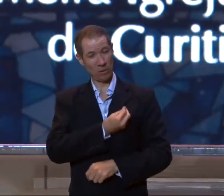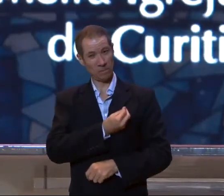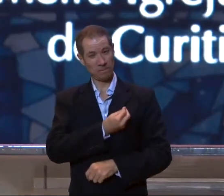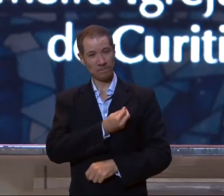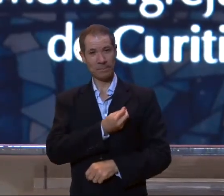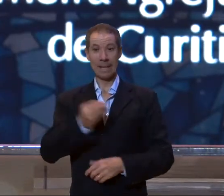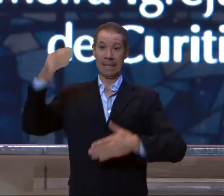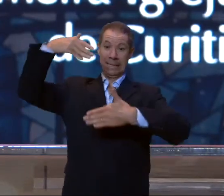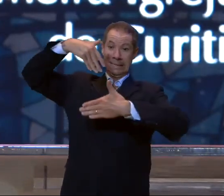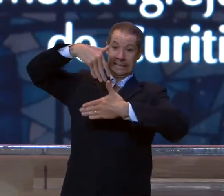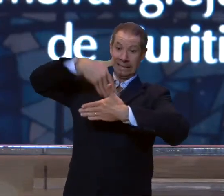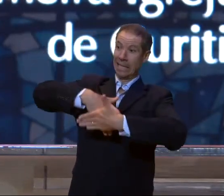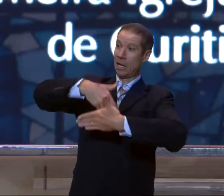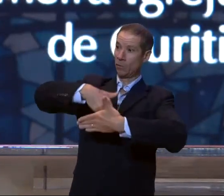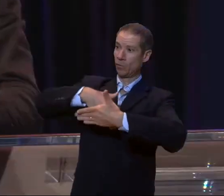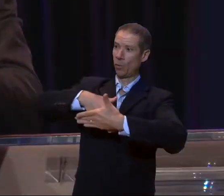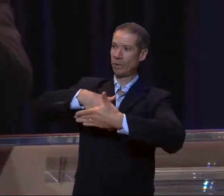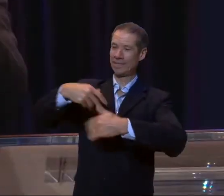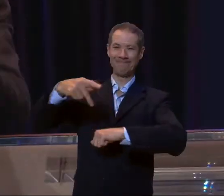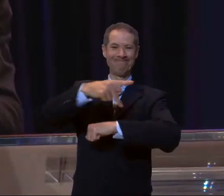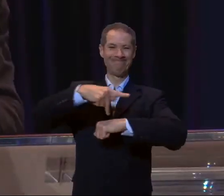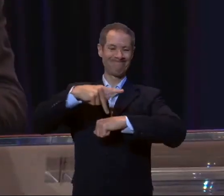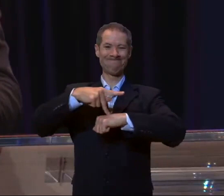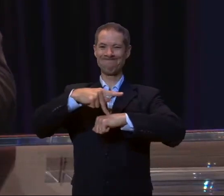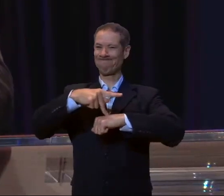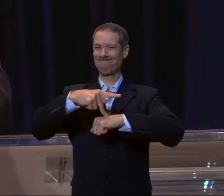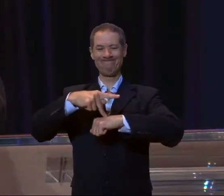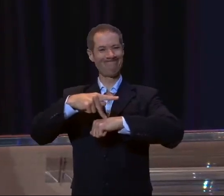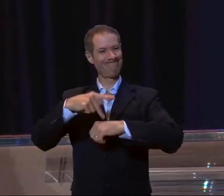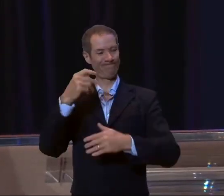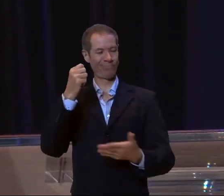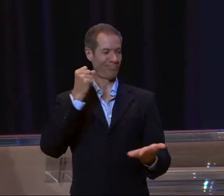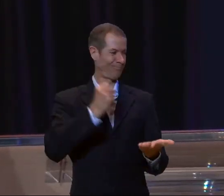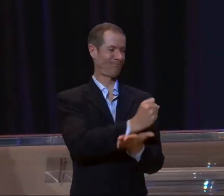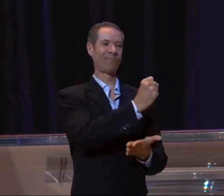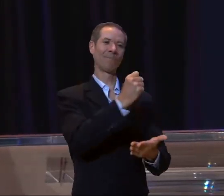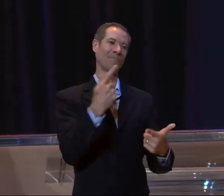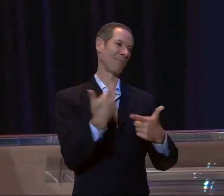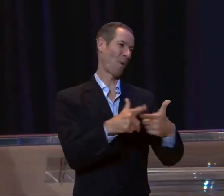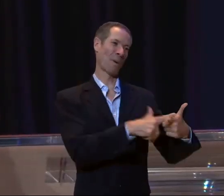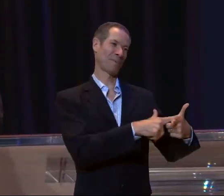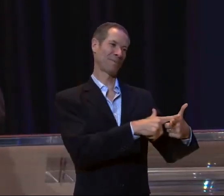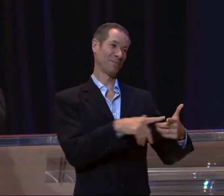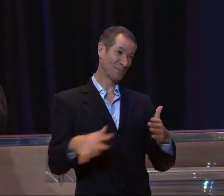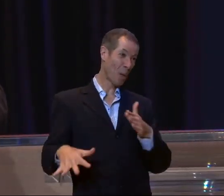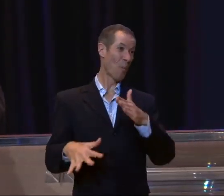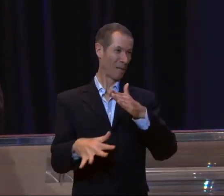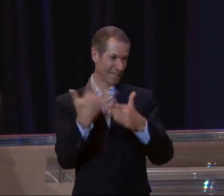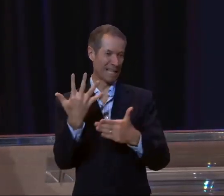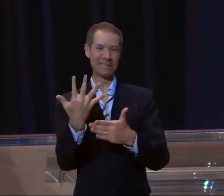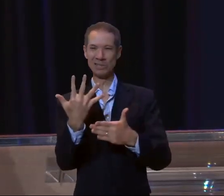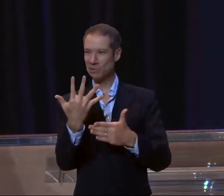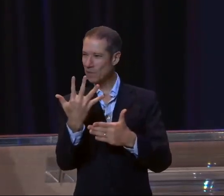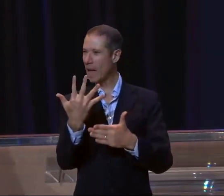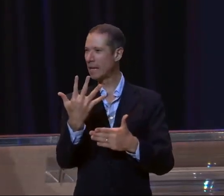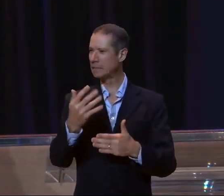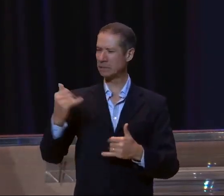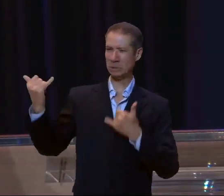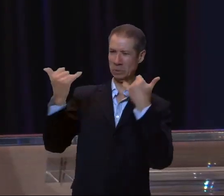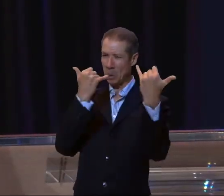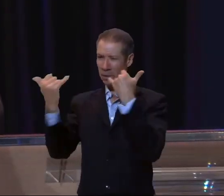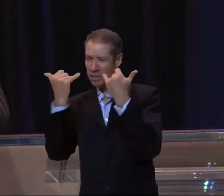as eleições até aqui, você perdeu as estribeiras com alguém. Muitas vezes vendo jornal, vendo